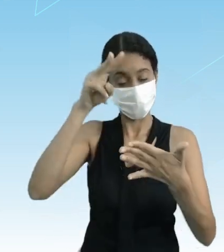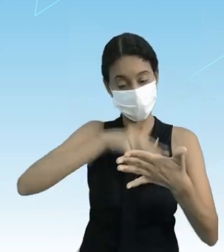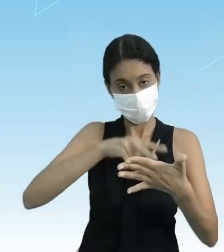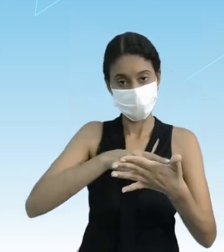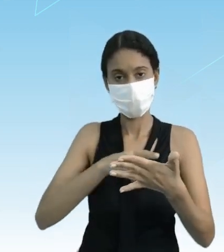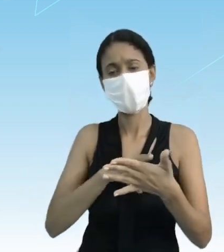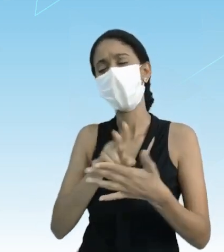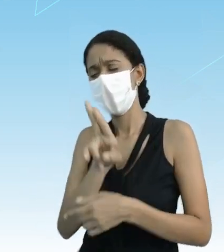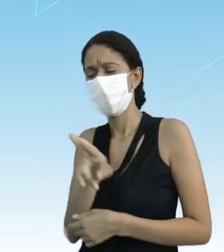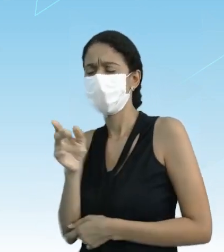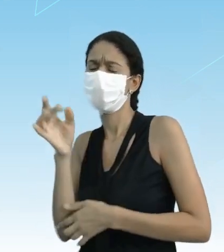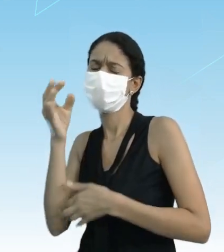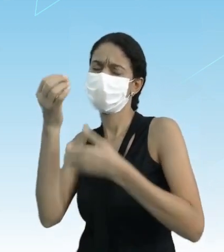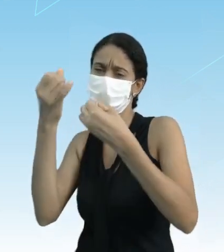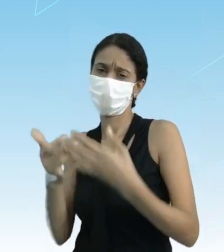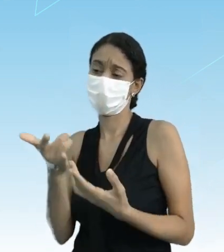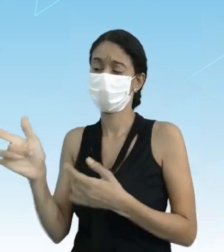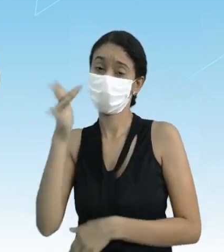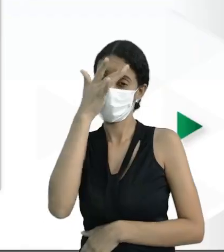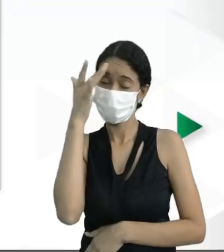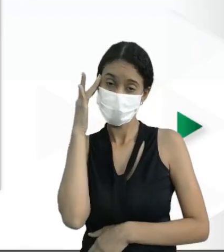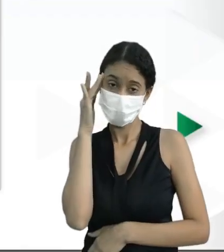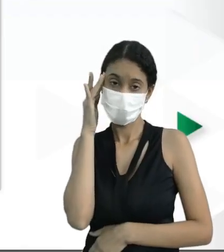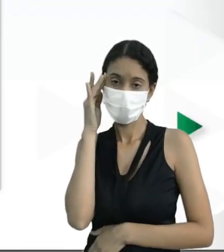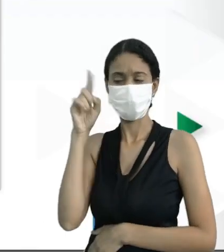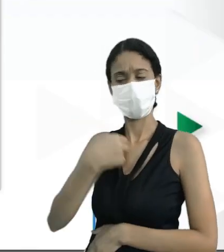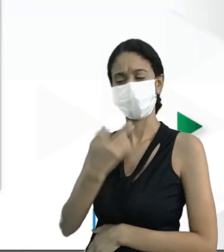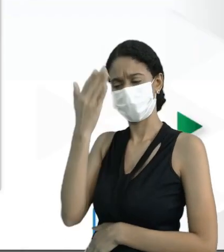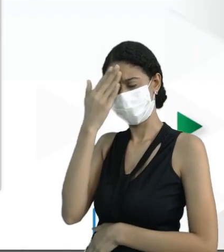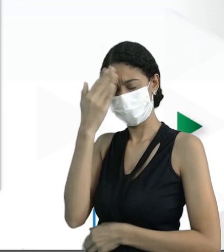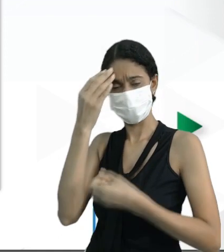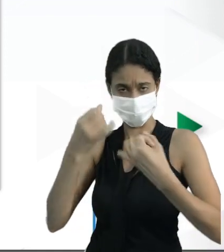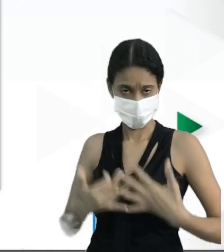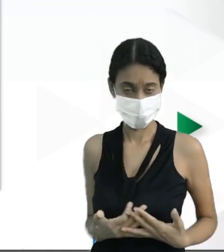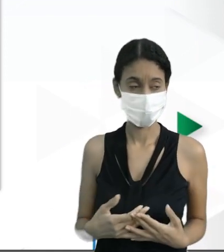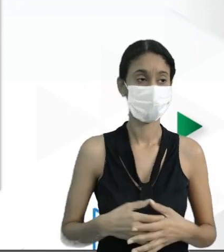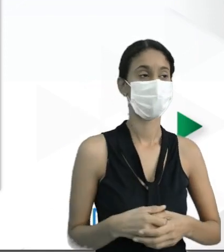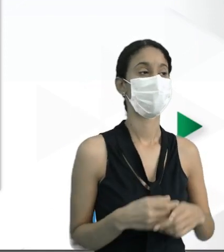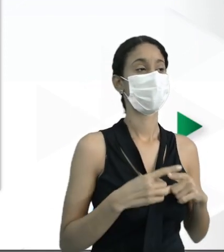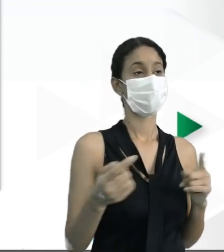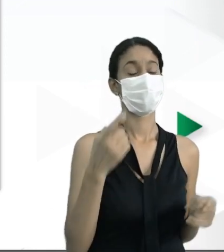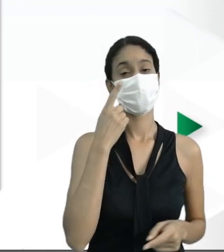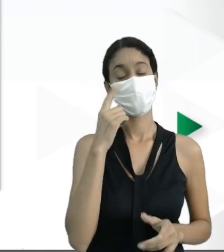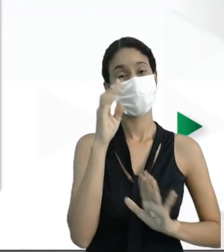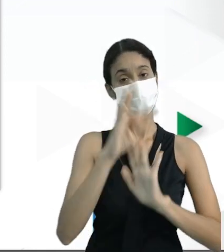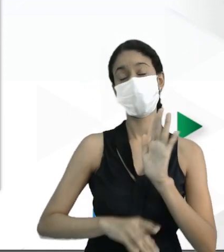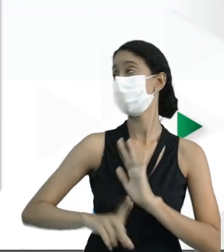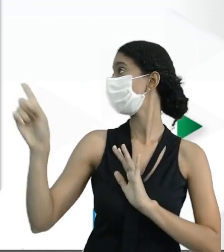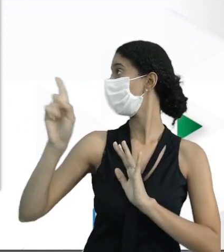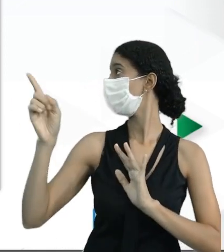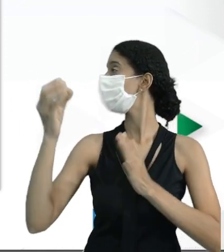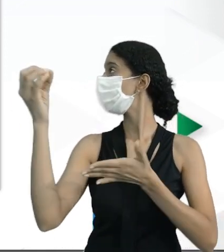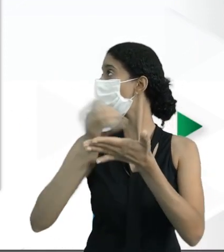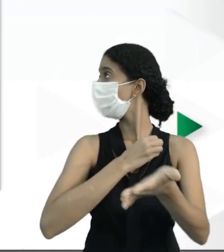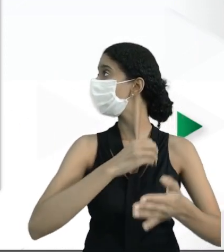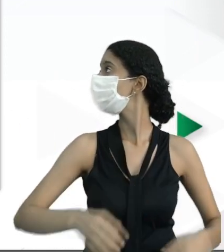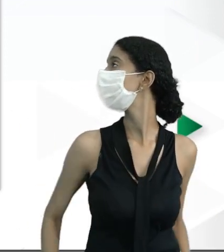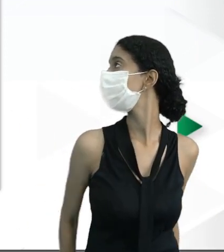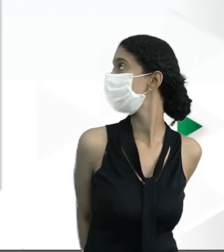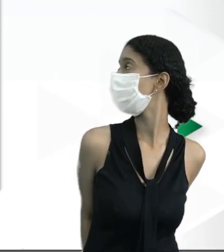esse texto aqui na tela, para a gente falar um pouco sobre paráfrase agora. Veja só, nós temos aqui um texto original. Aí diria